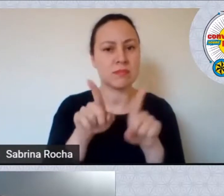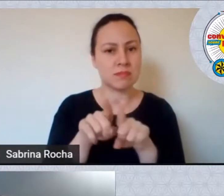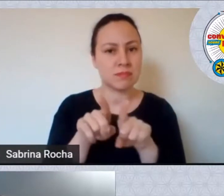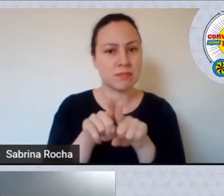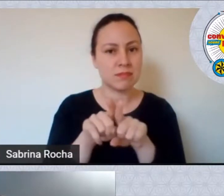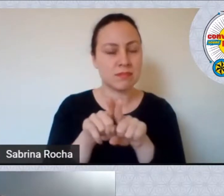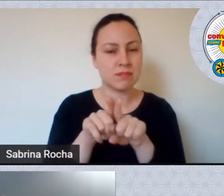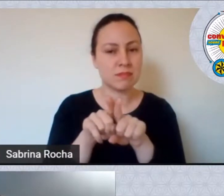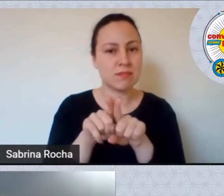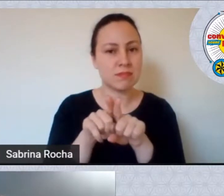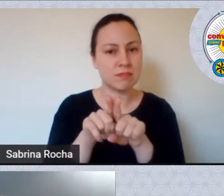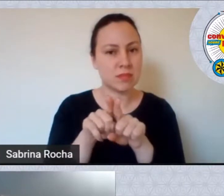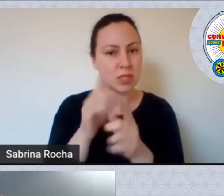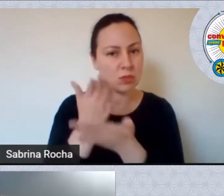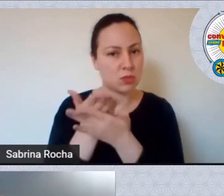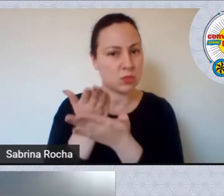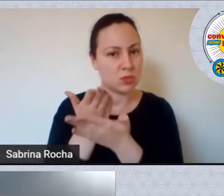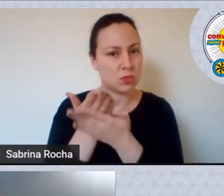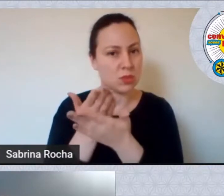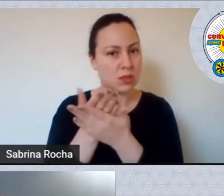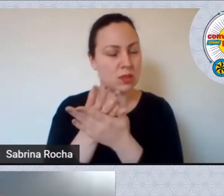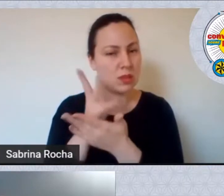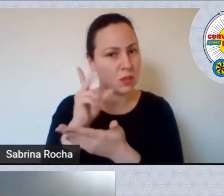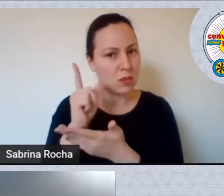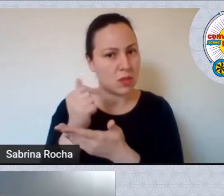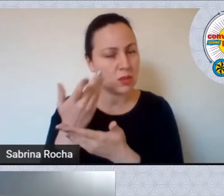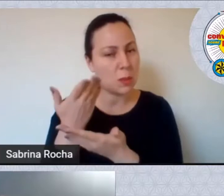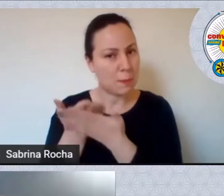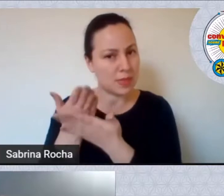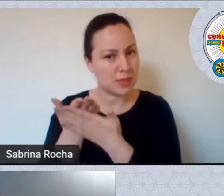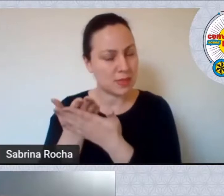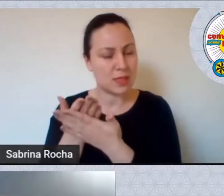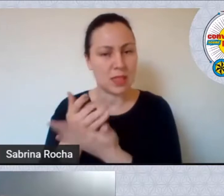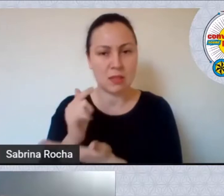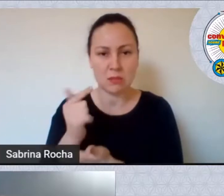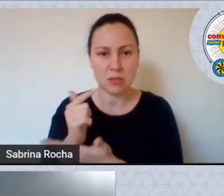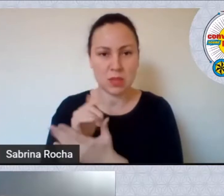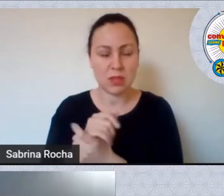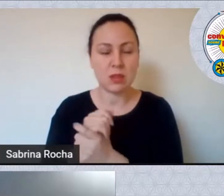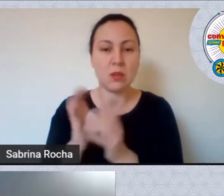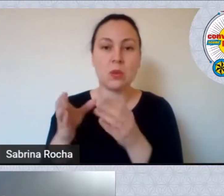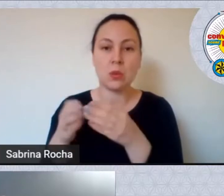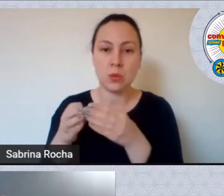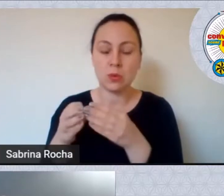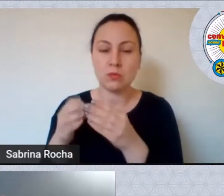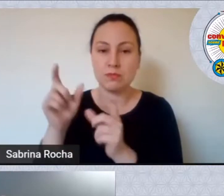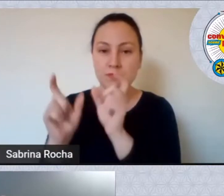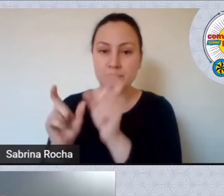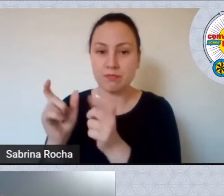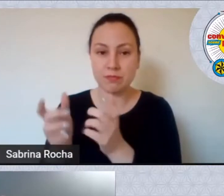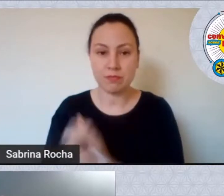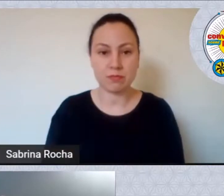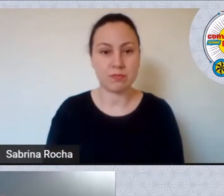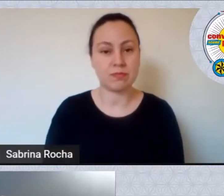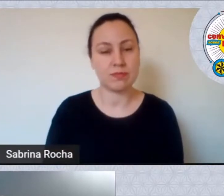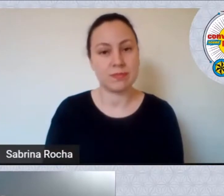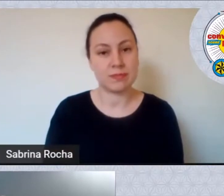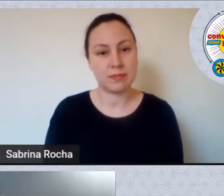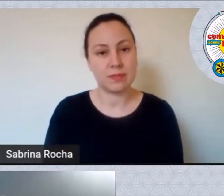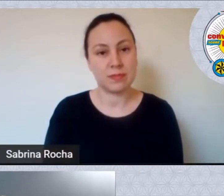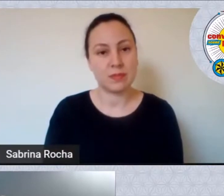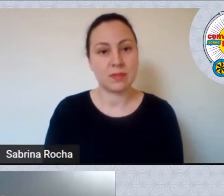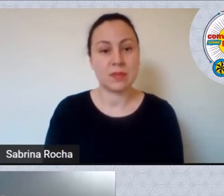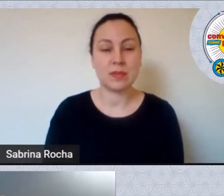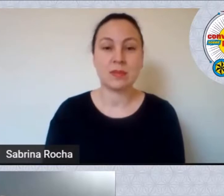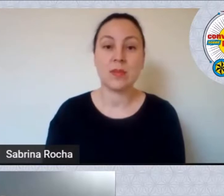está debruçado nesse momento. Você tem se dedicado a uma pesquisa inédita, ao lado de um grupo de pesquisadores, né? Sobre os